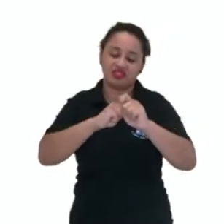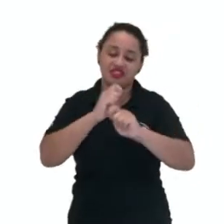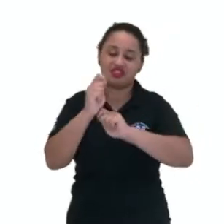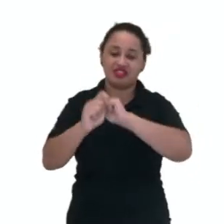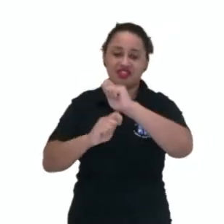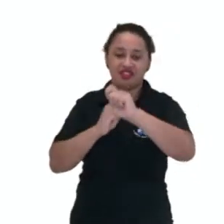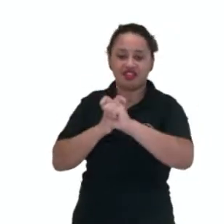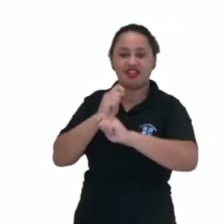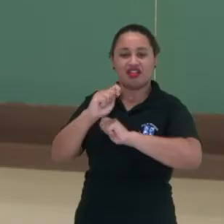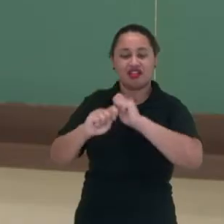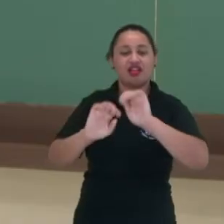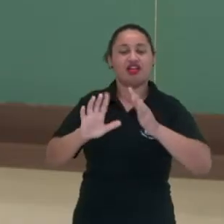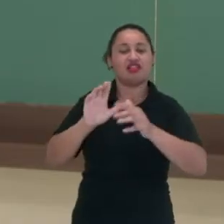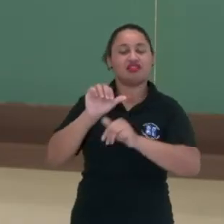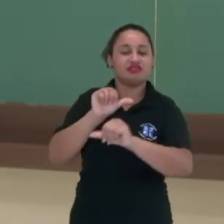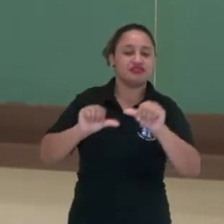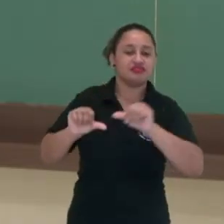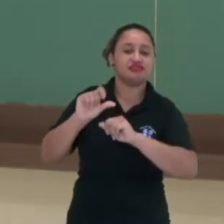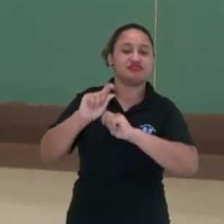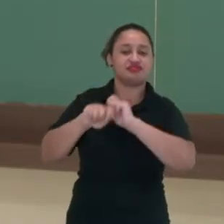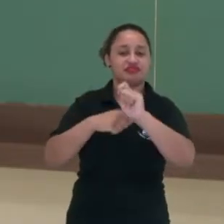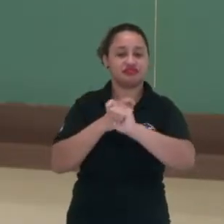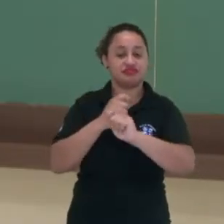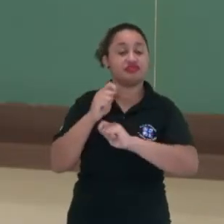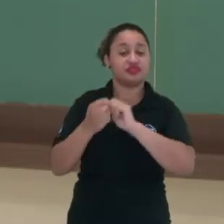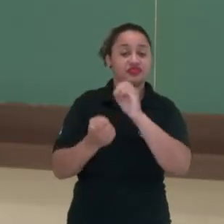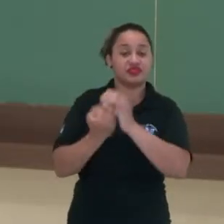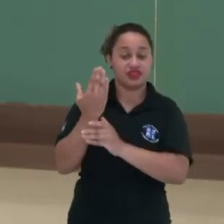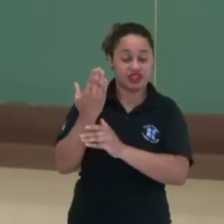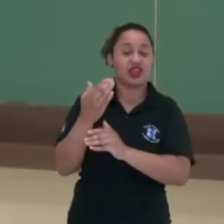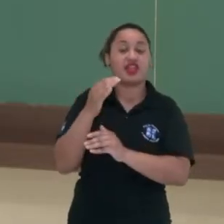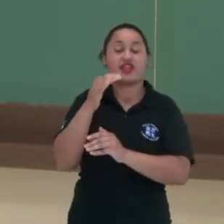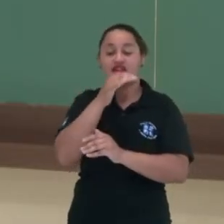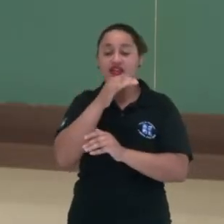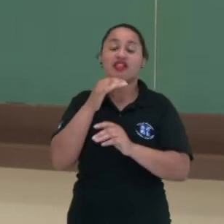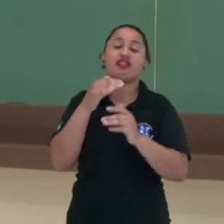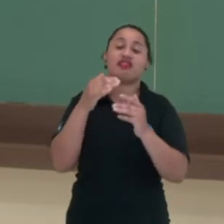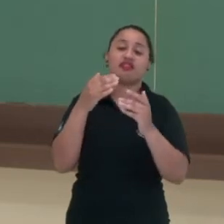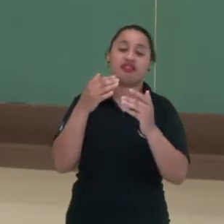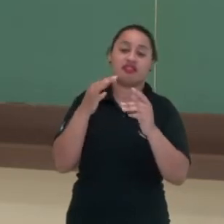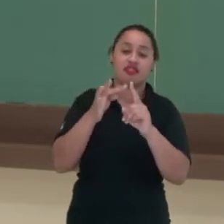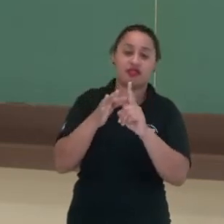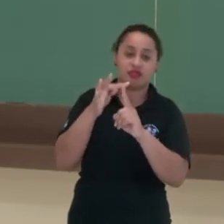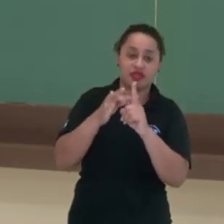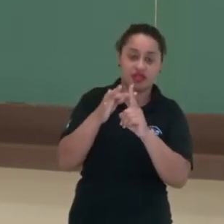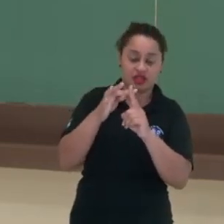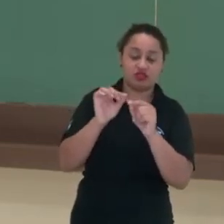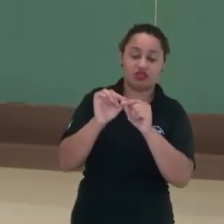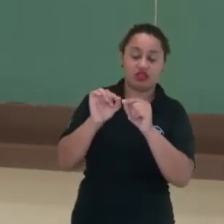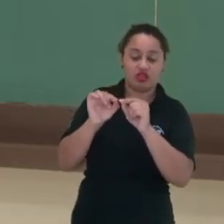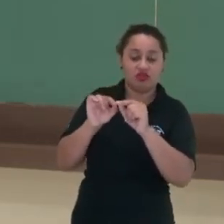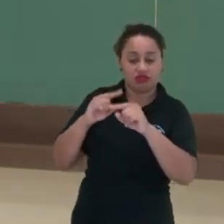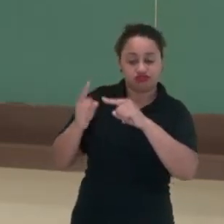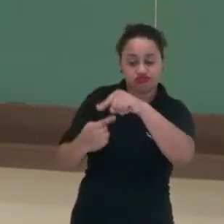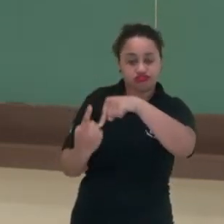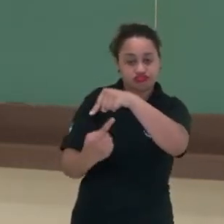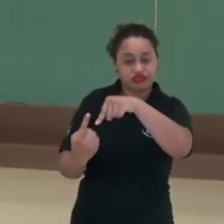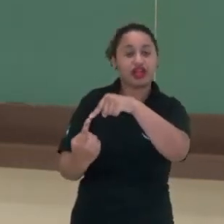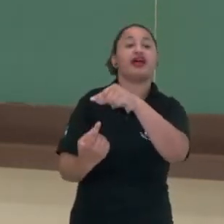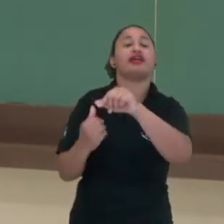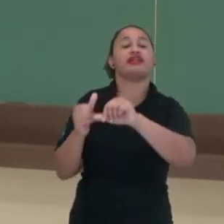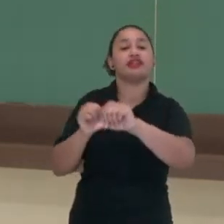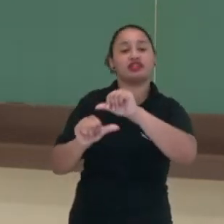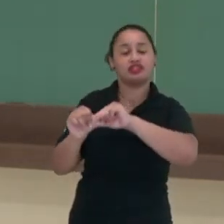Ocorre lá uma transformação lá nos átomos. Gera calor, movimenta a turbina e essa turbina gera